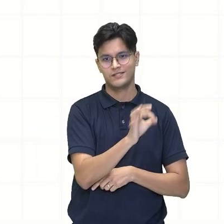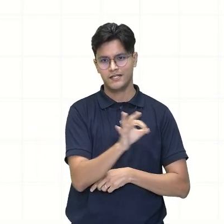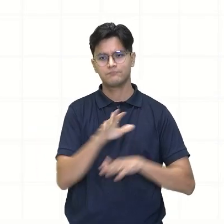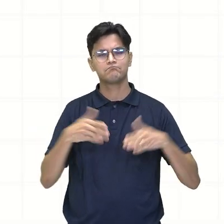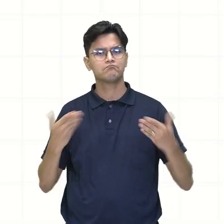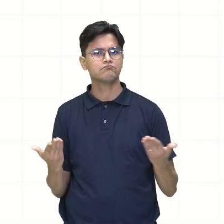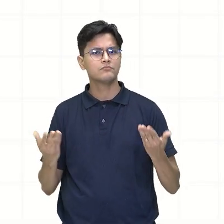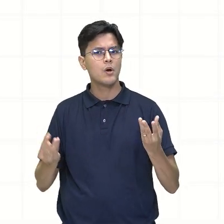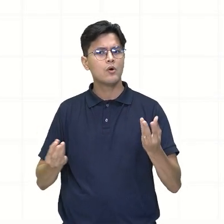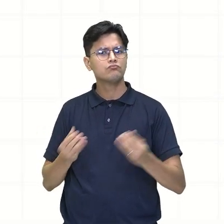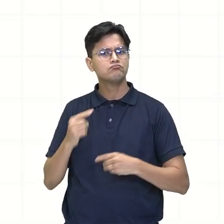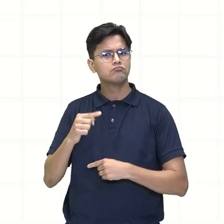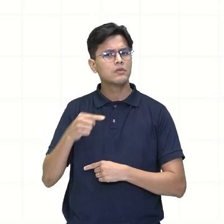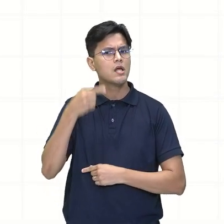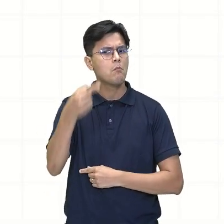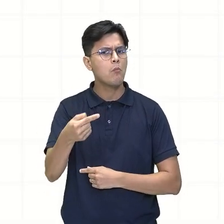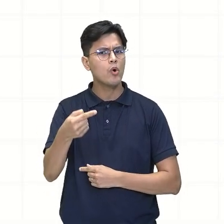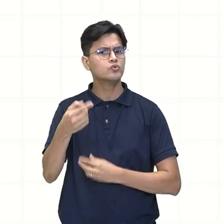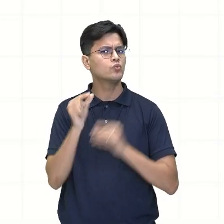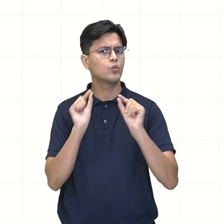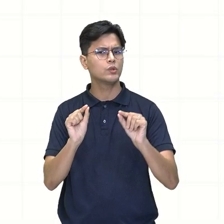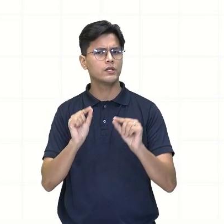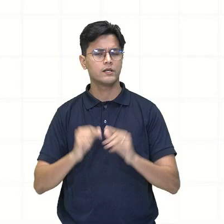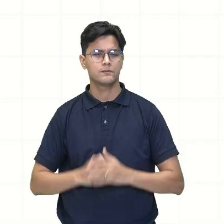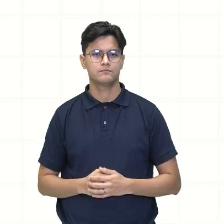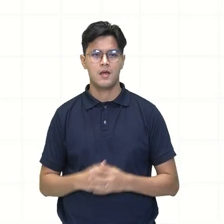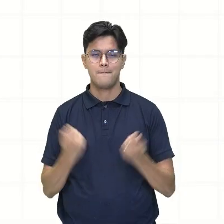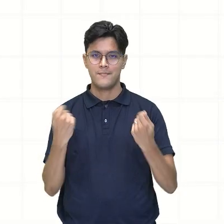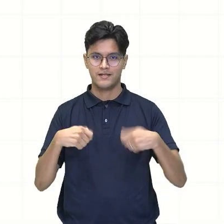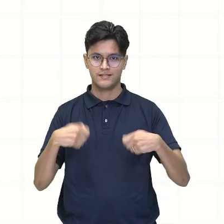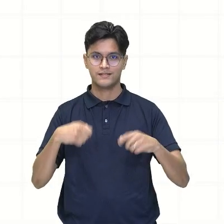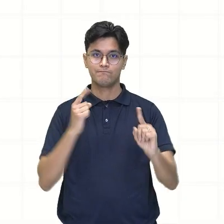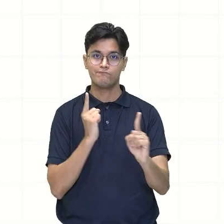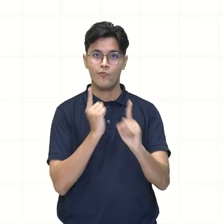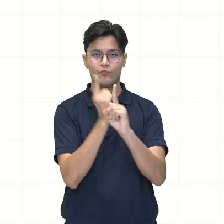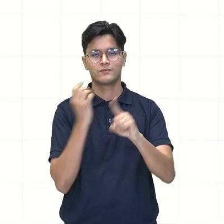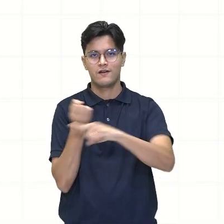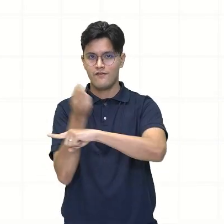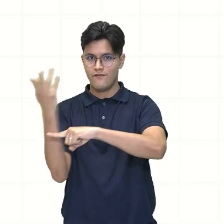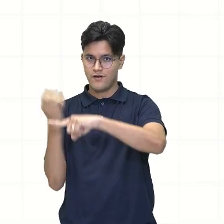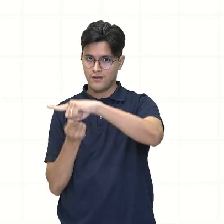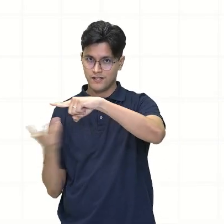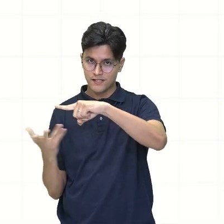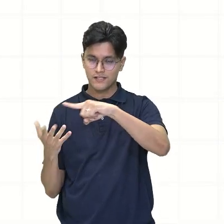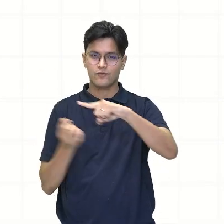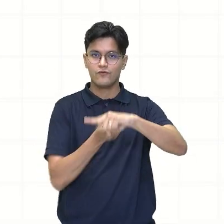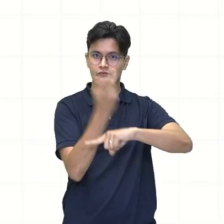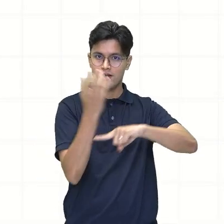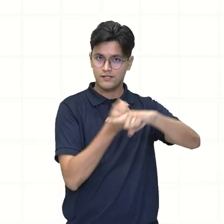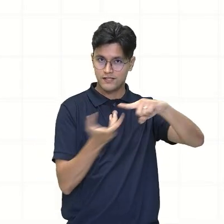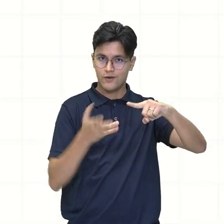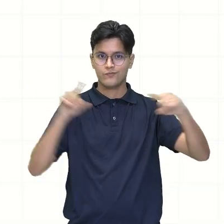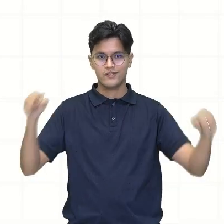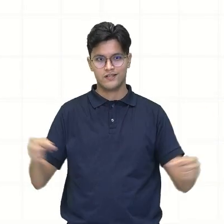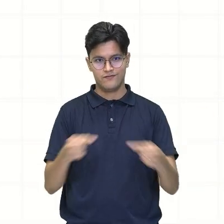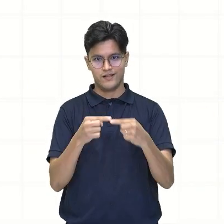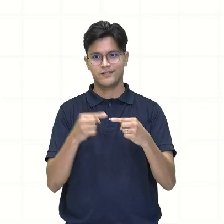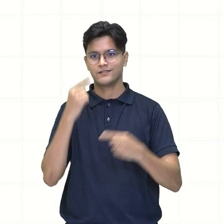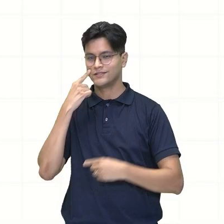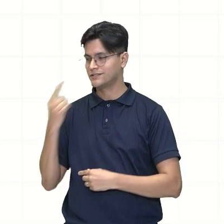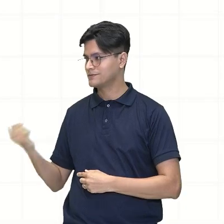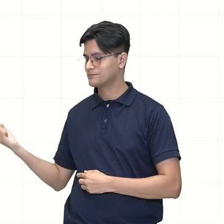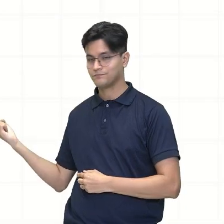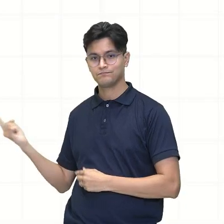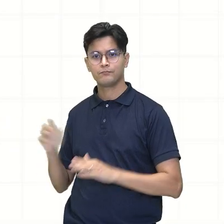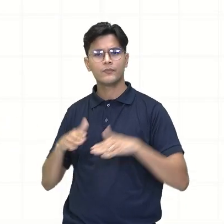gente já tem esse MMC? A gente vai encontrar frações equivalentes a essas duas. Então, eu faço aqui,